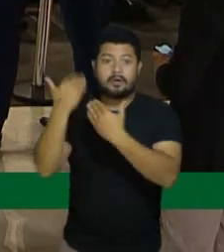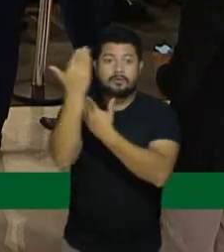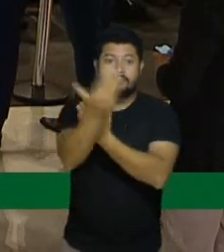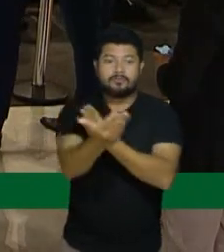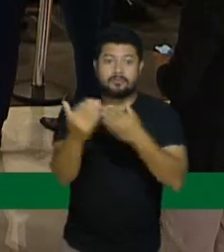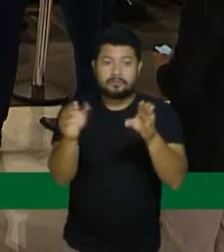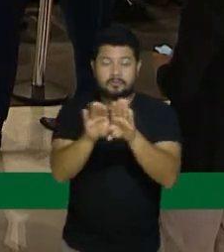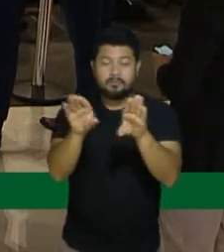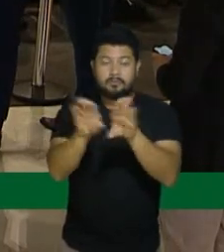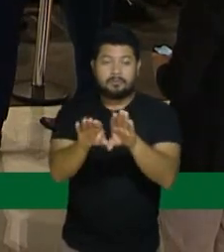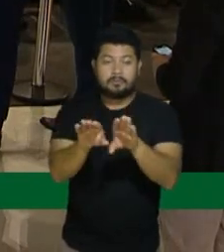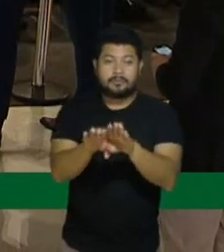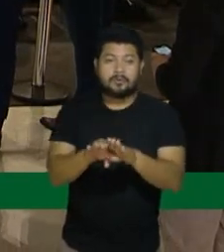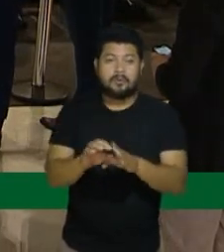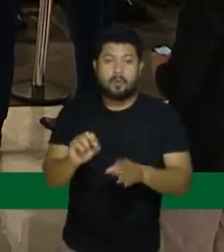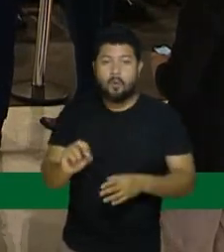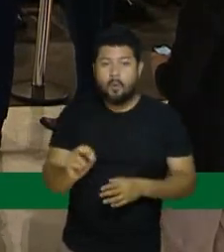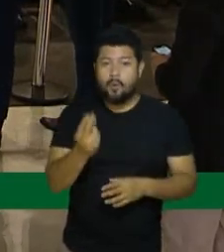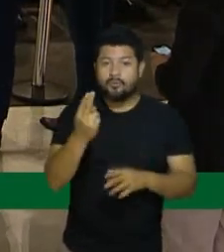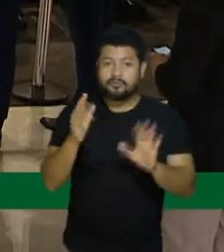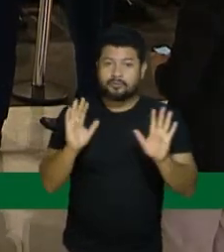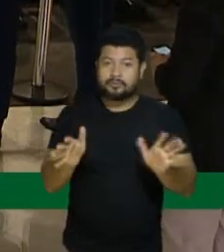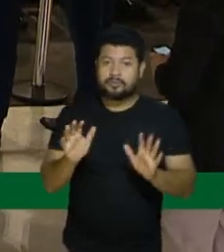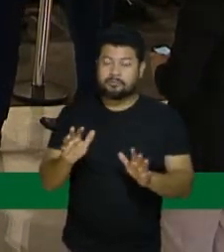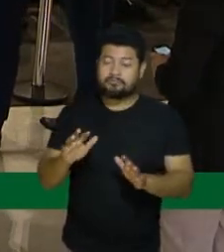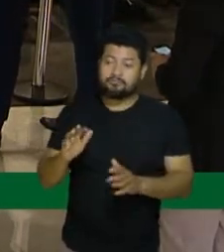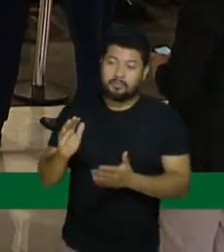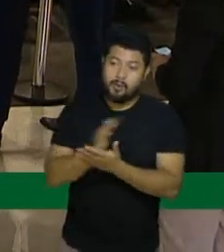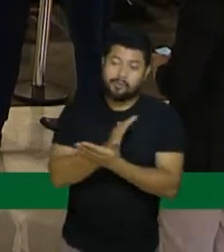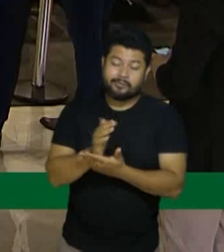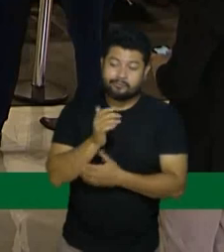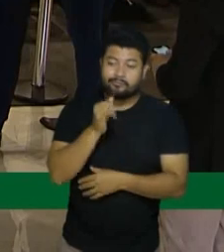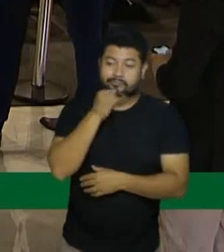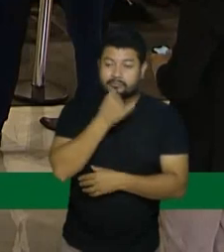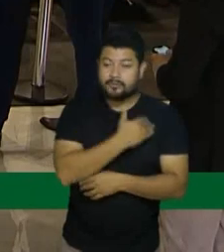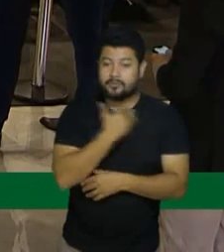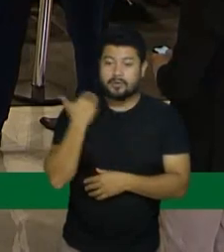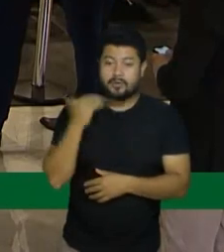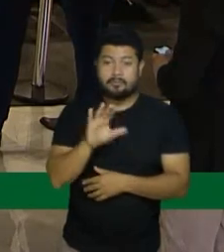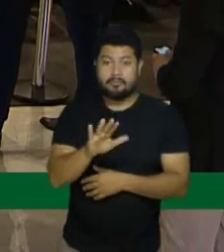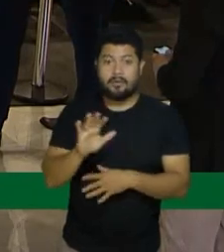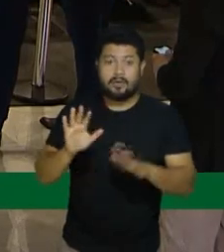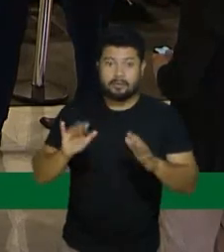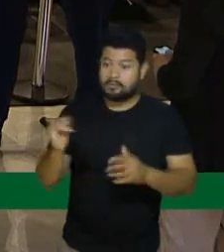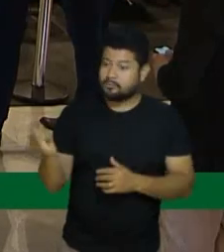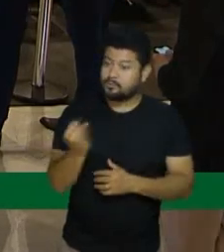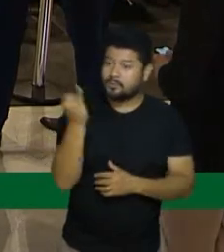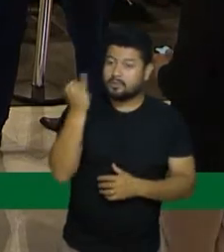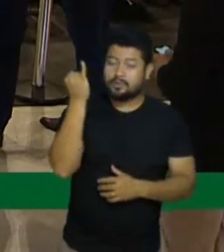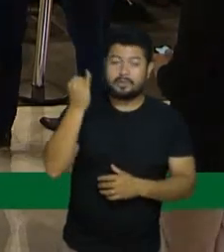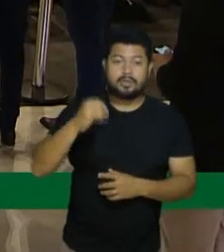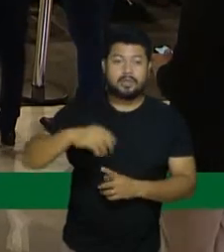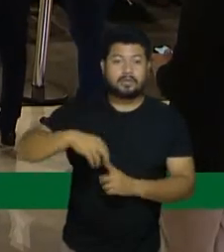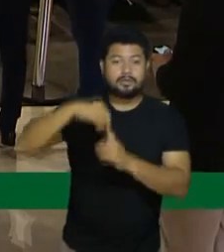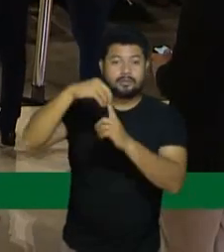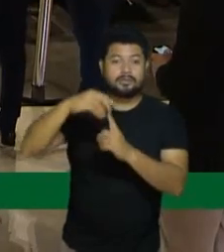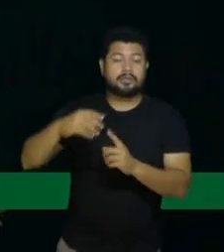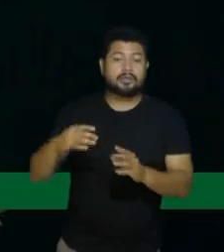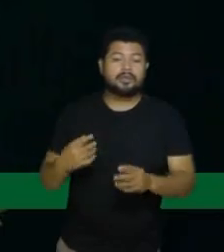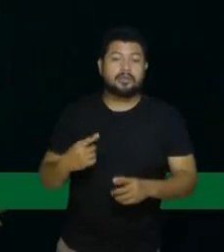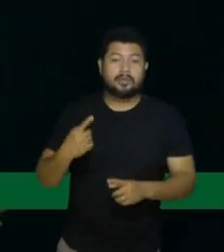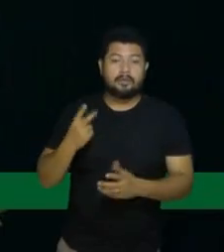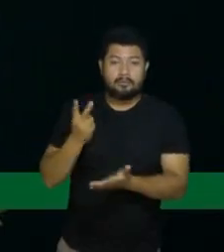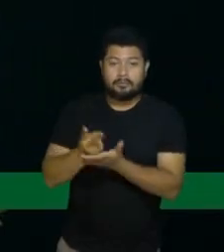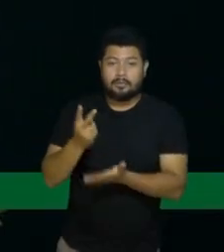locais ou que já nem estão mais conosco mas tem grande relevância para a manutenção Centenária